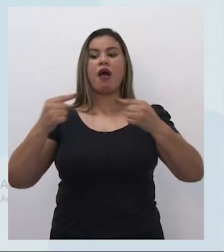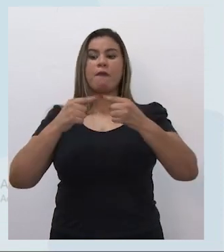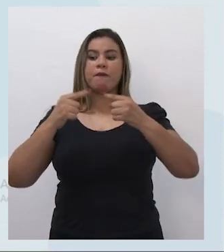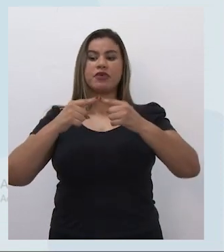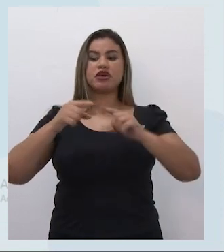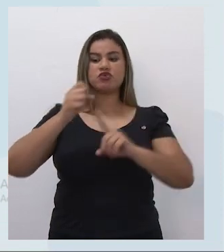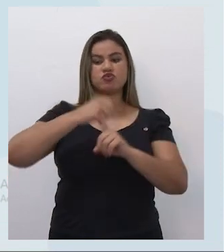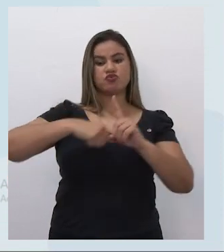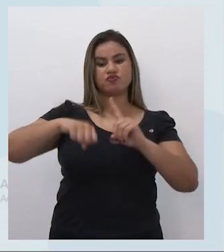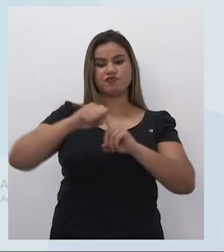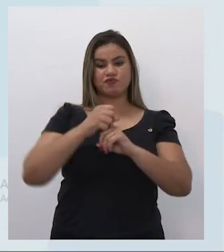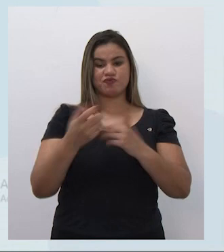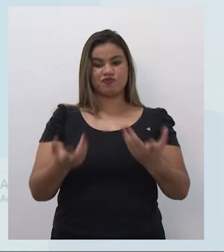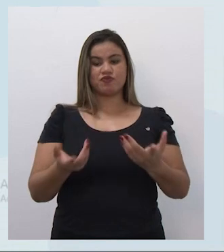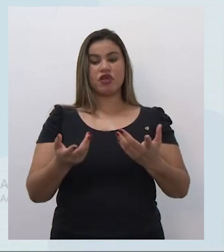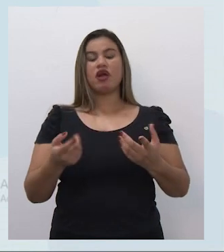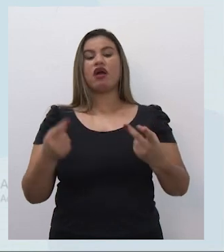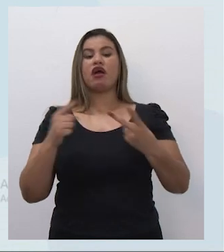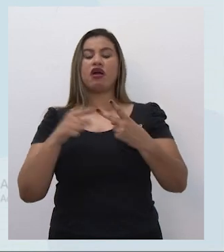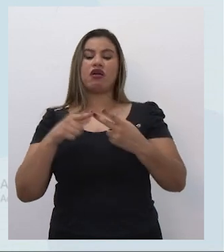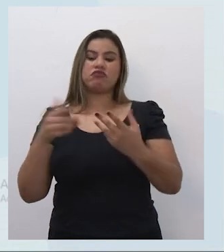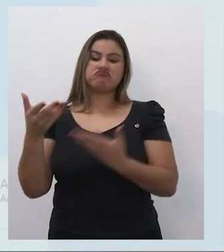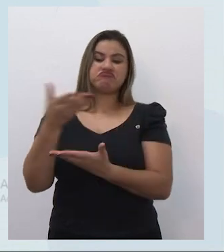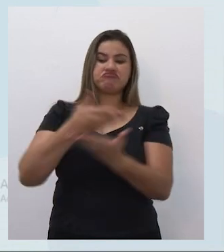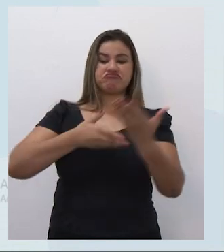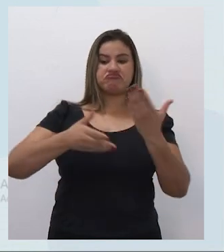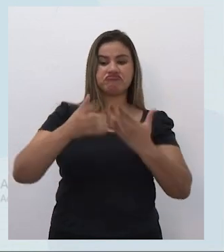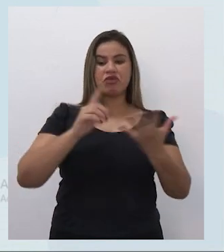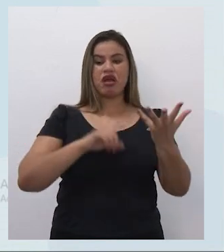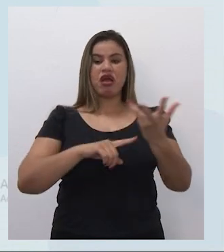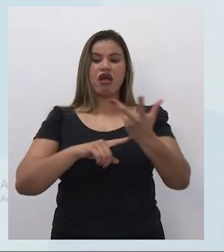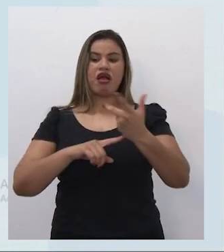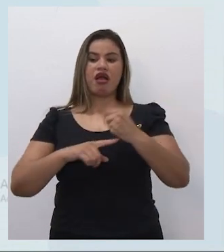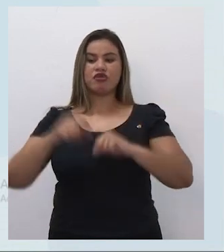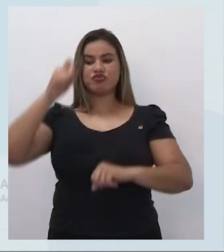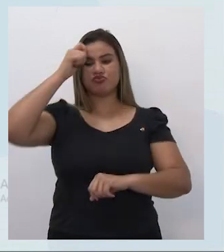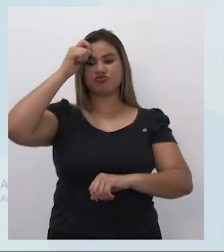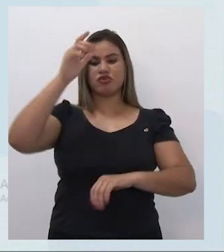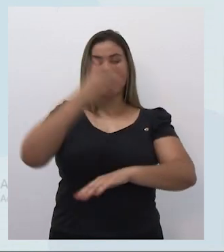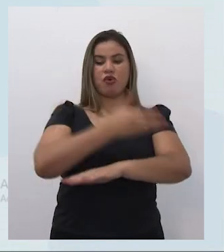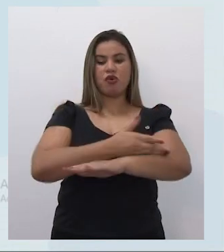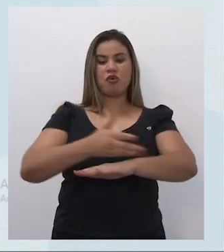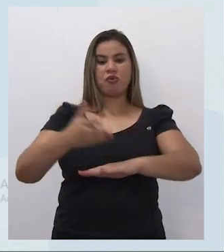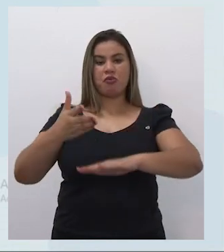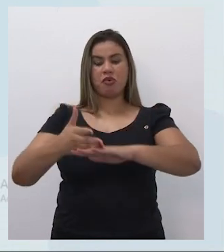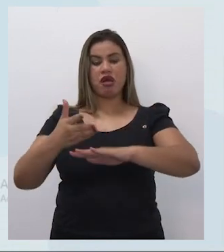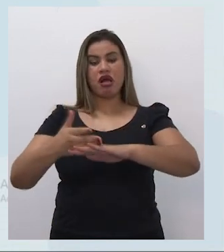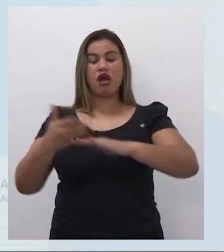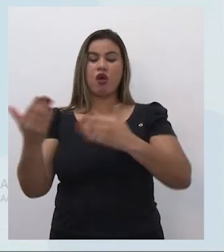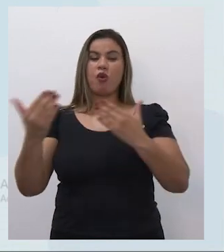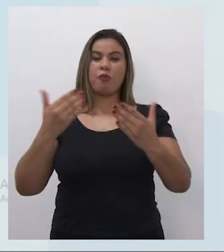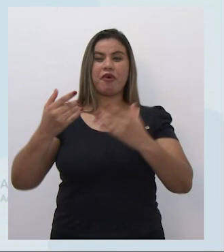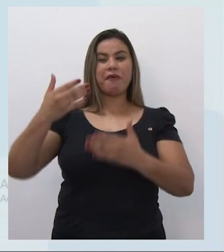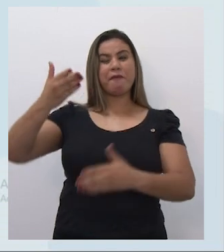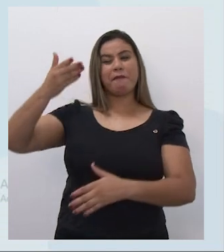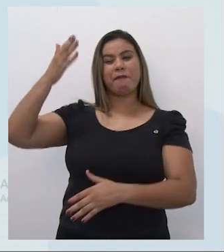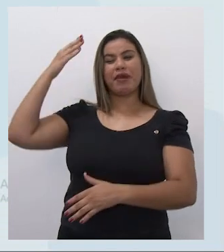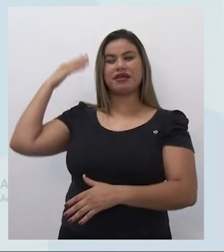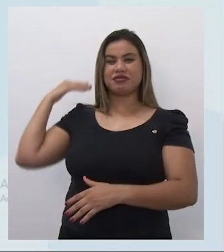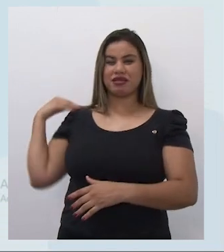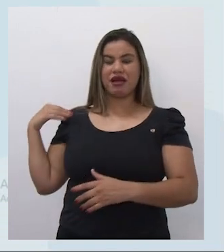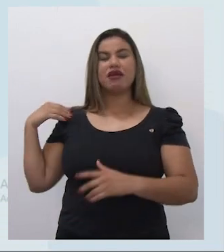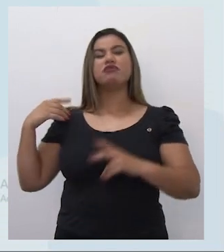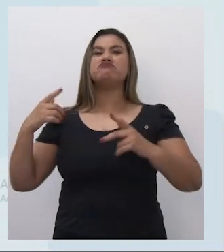produções artísticas e culturais contemporâneas com outras obras do passado, procurando aproximações de tema e